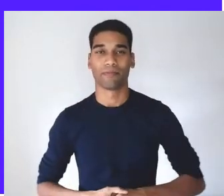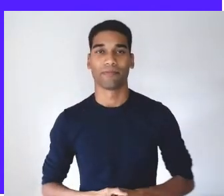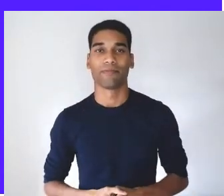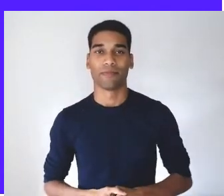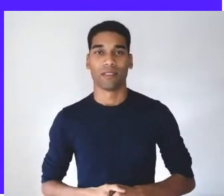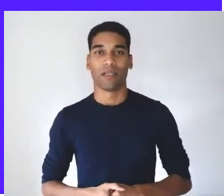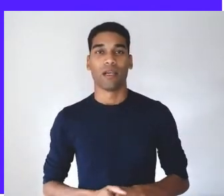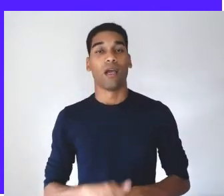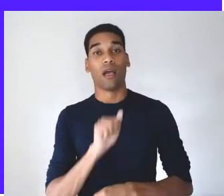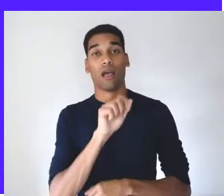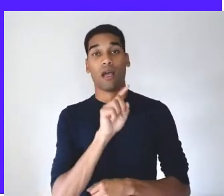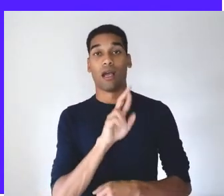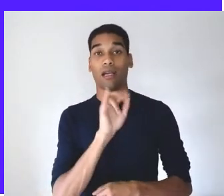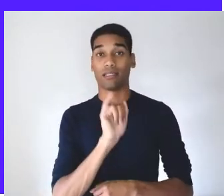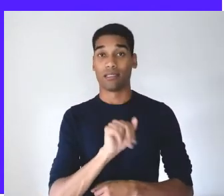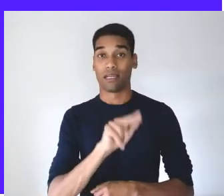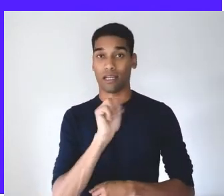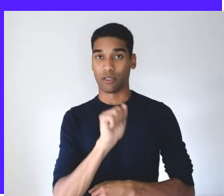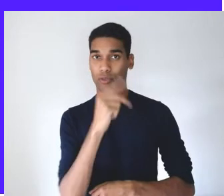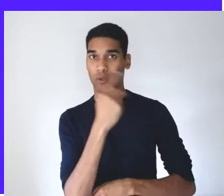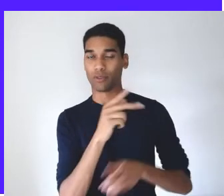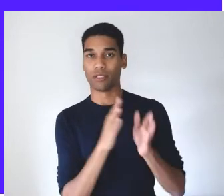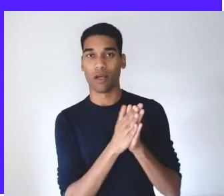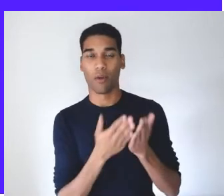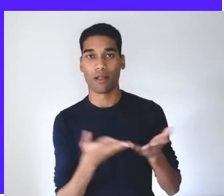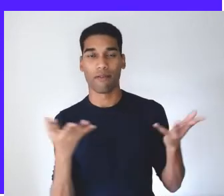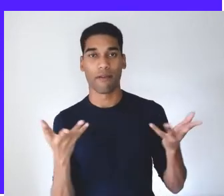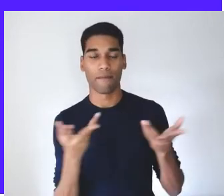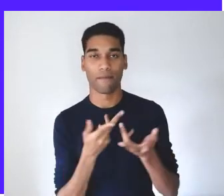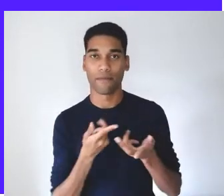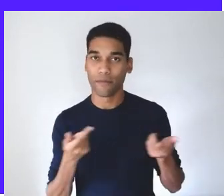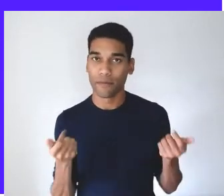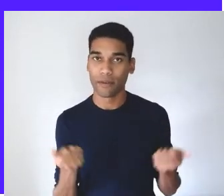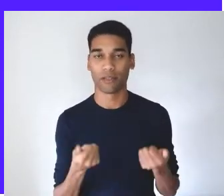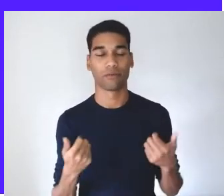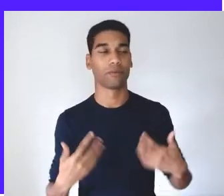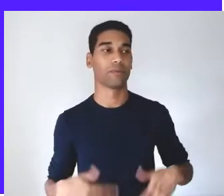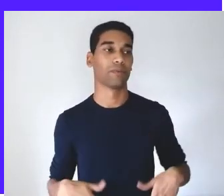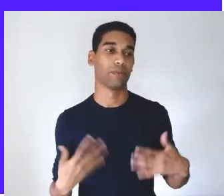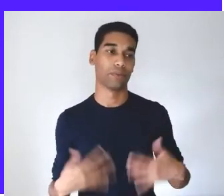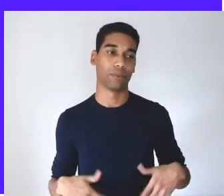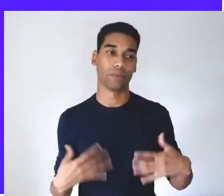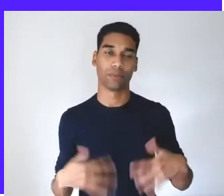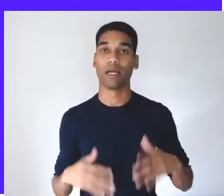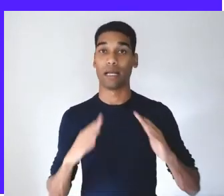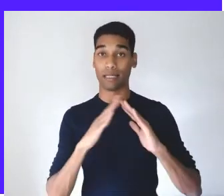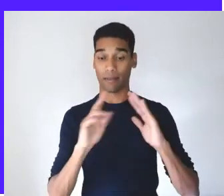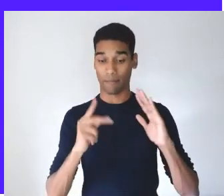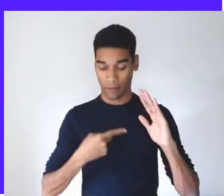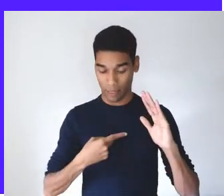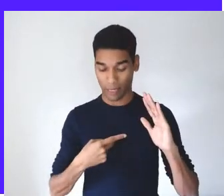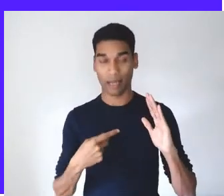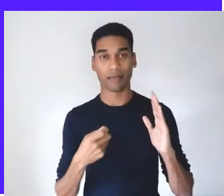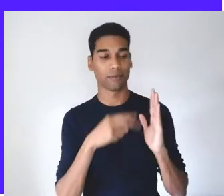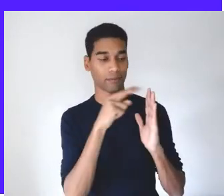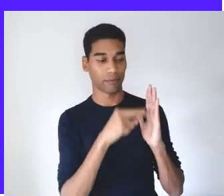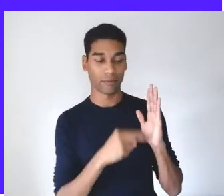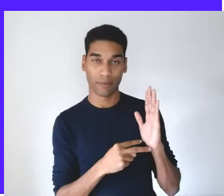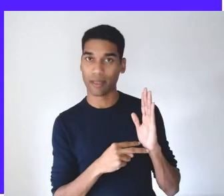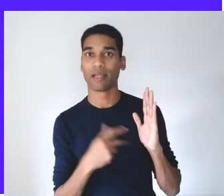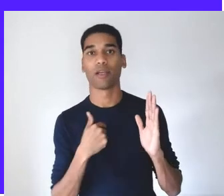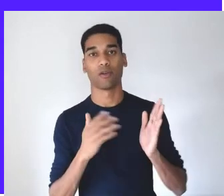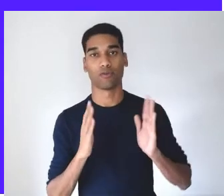é maravilhoso. Eu queria também dizer isso, tá? Já foi lido aqui em casa pelo meu filho mais velho.